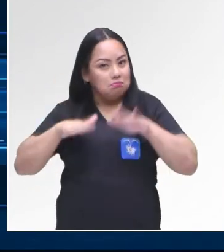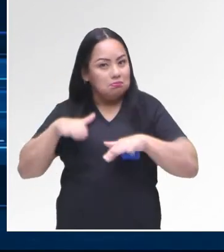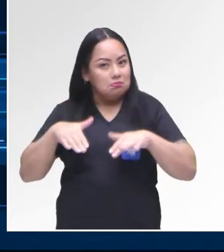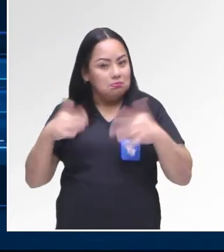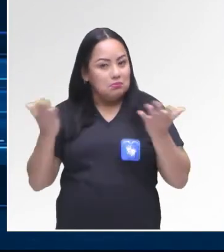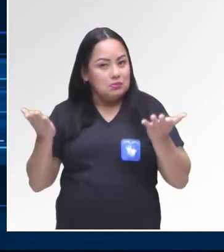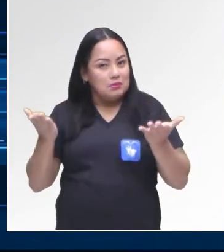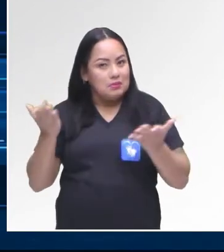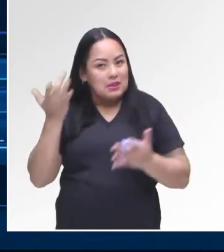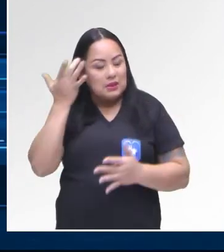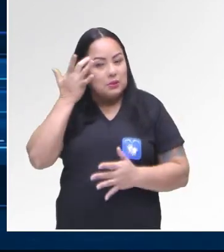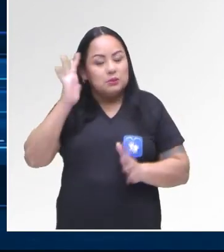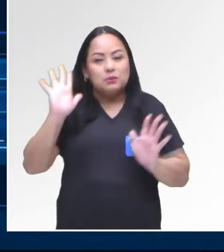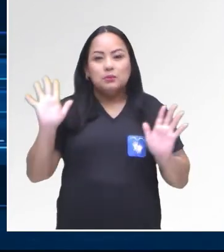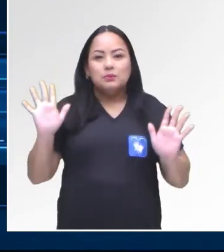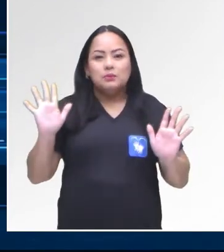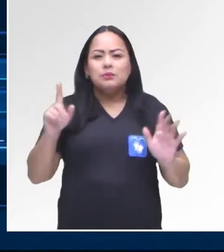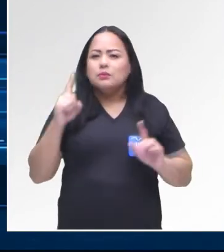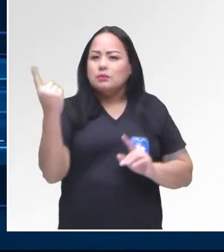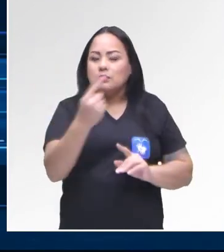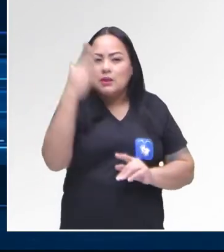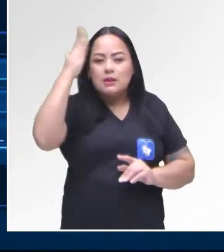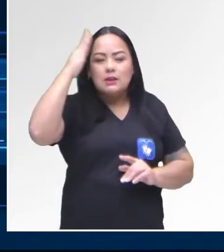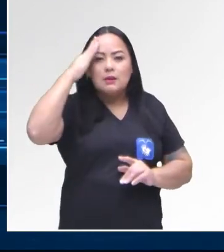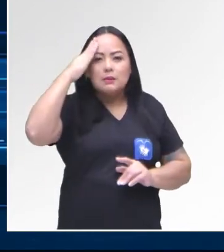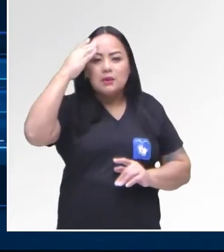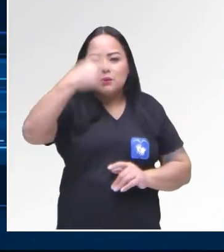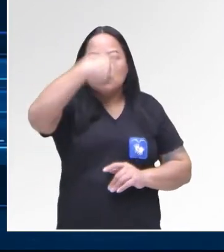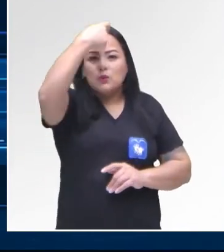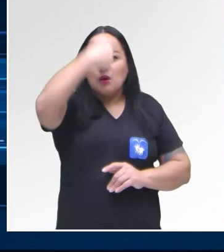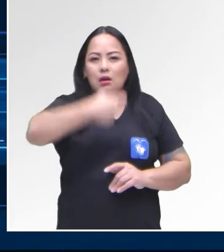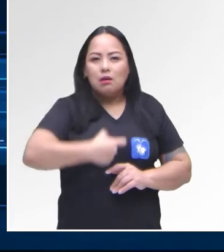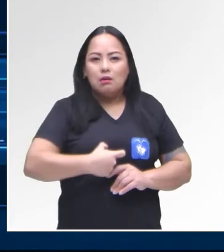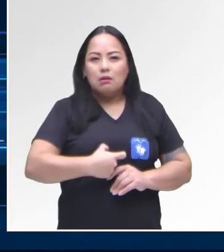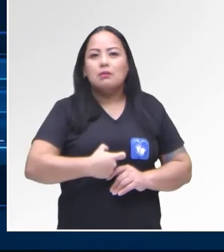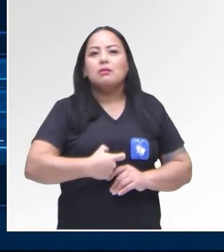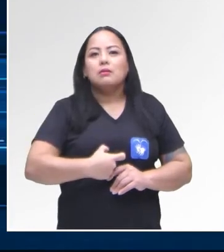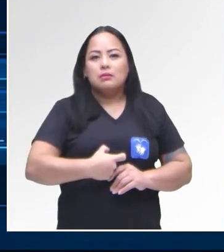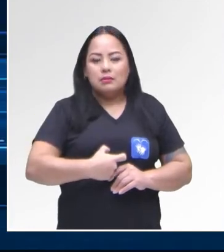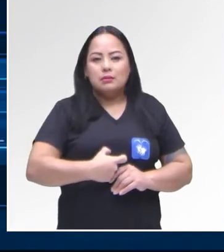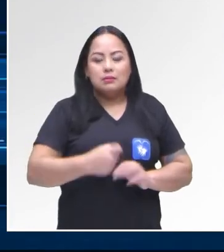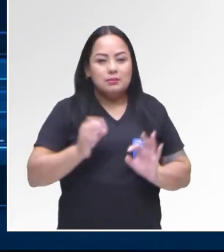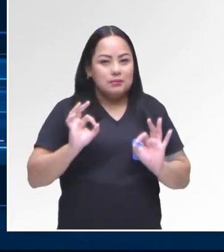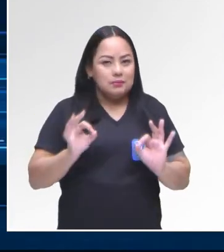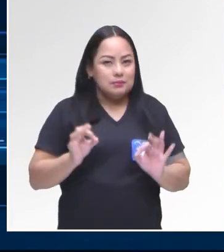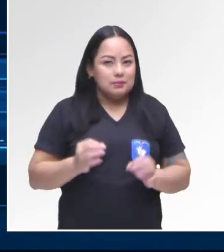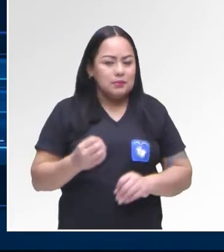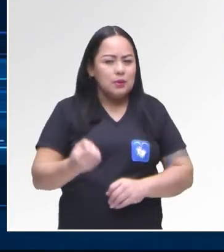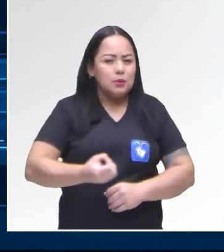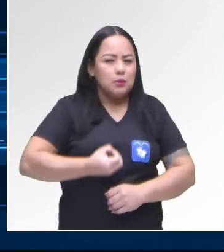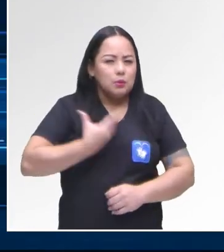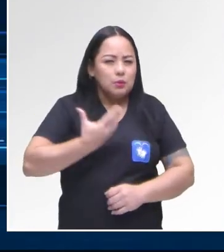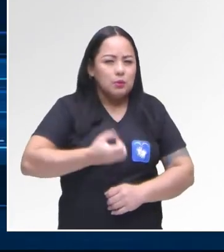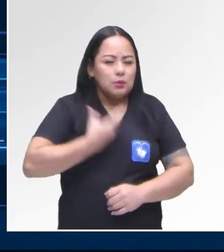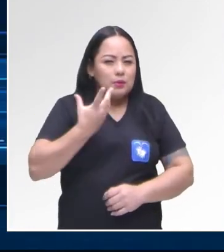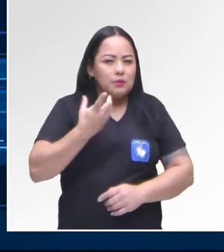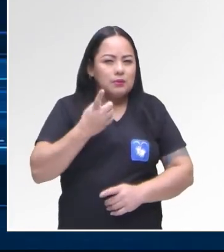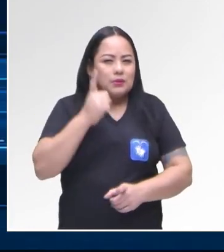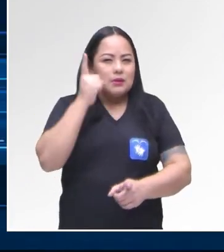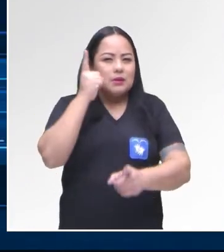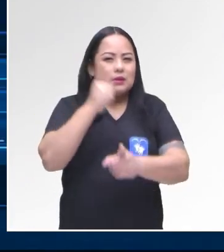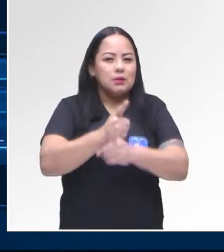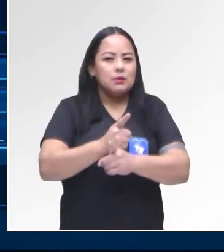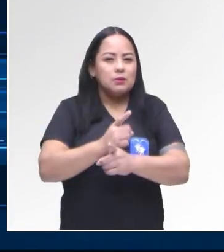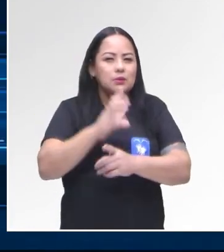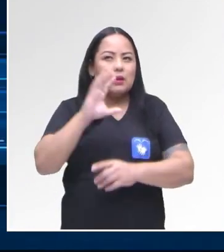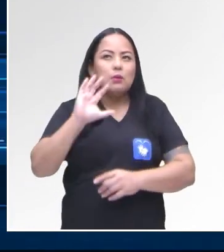Não sabemos. Sabemos que o ser agora, o poeta, se encontra em outro